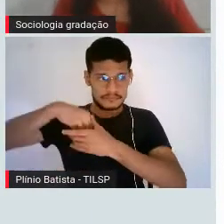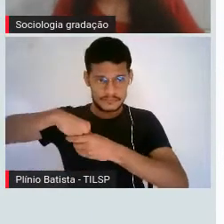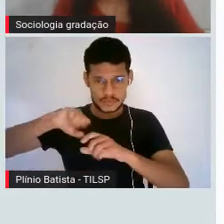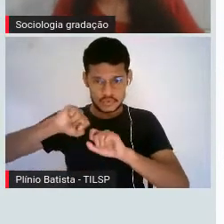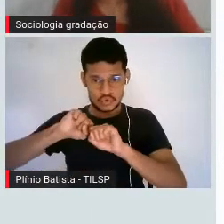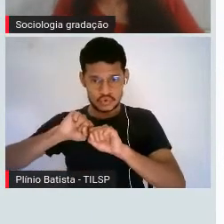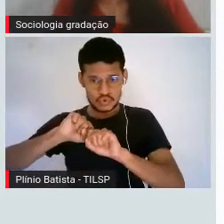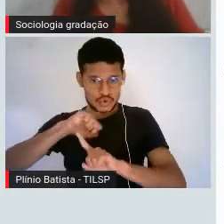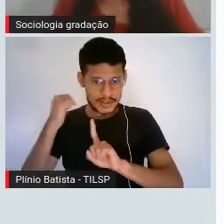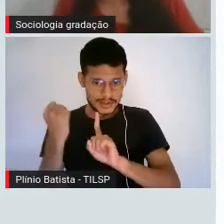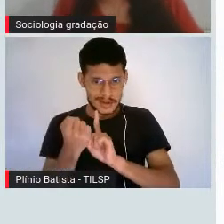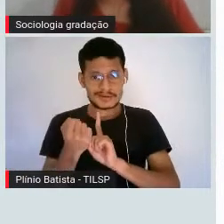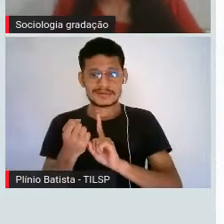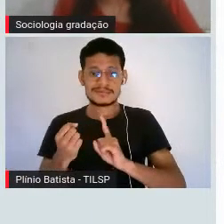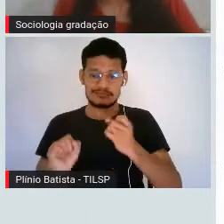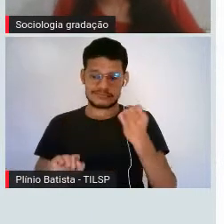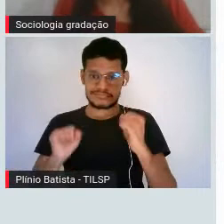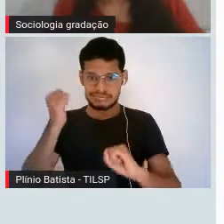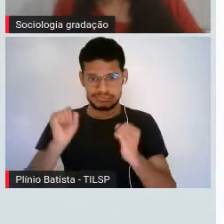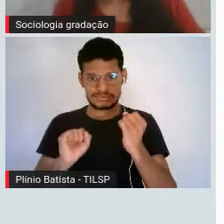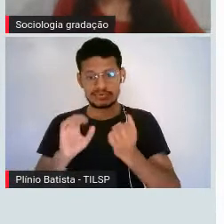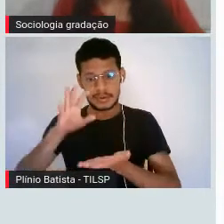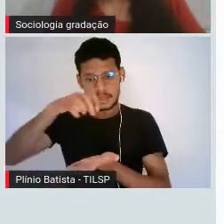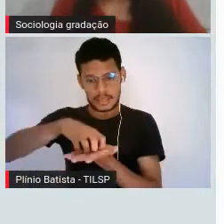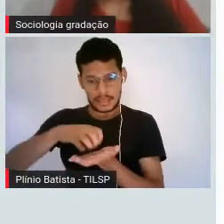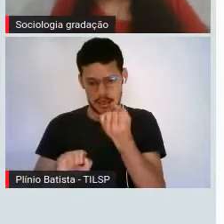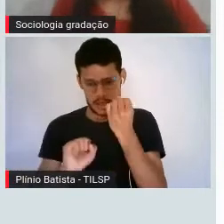industrializadas. Boa colocação.